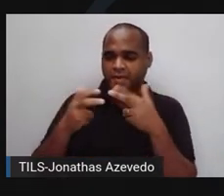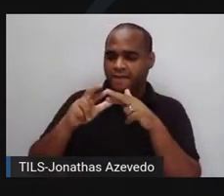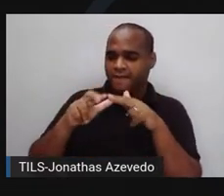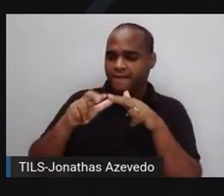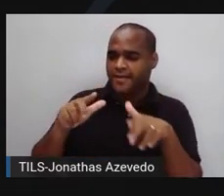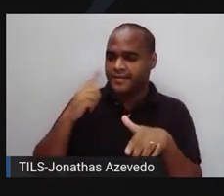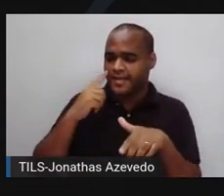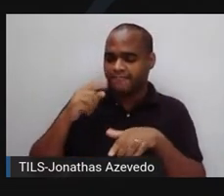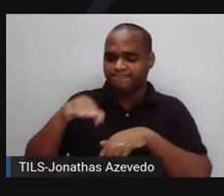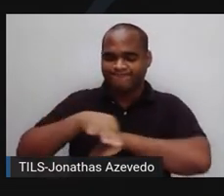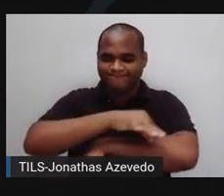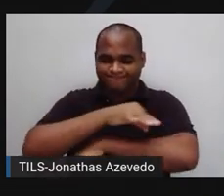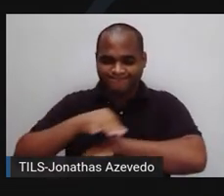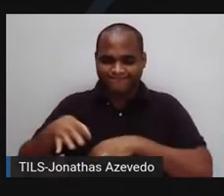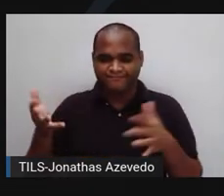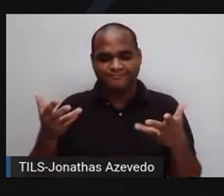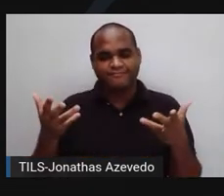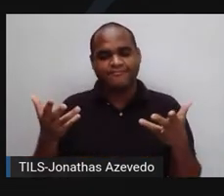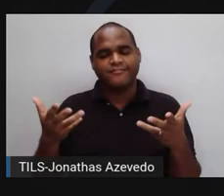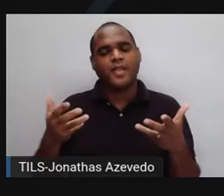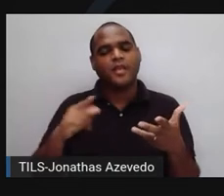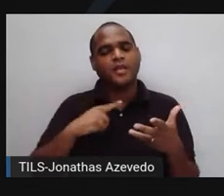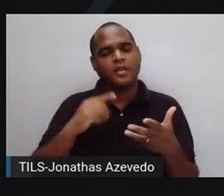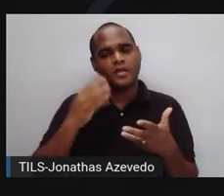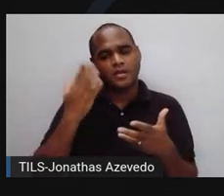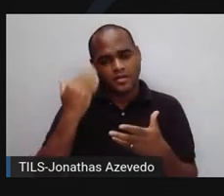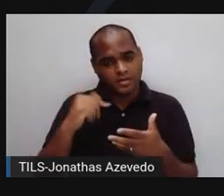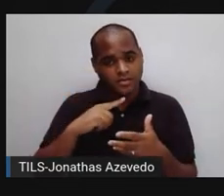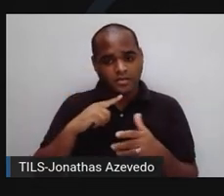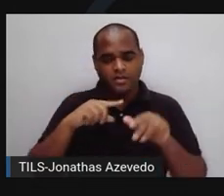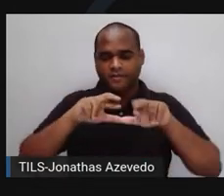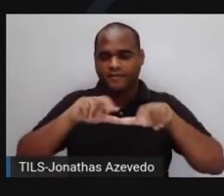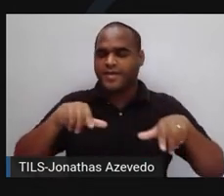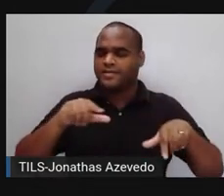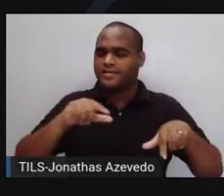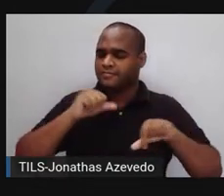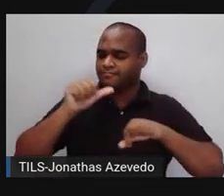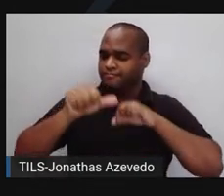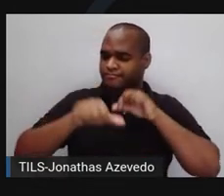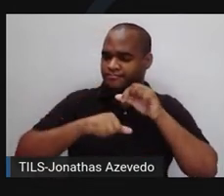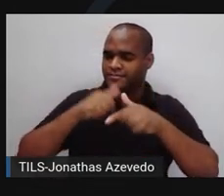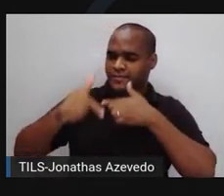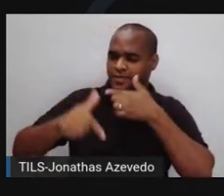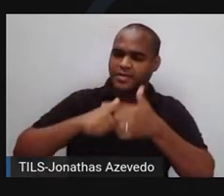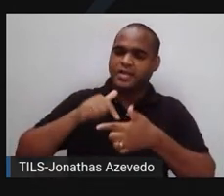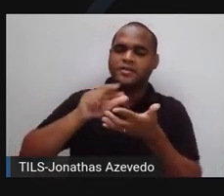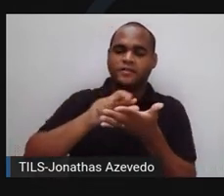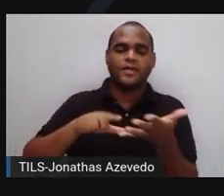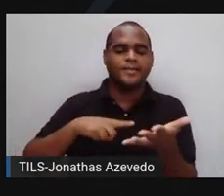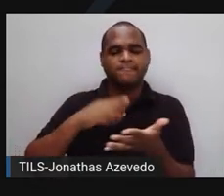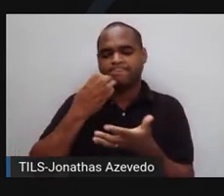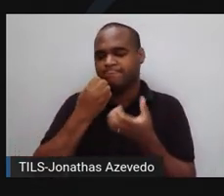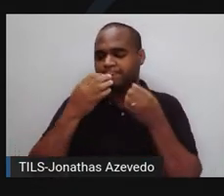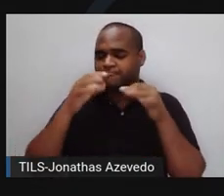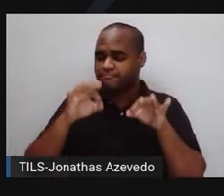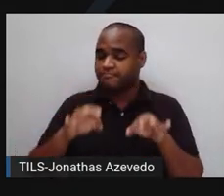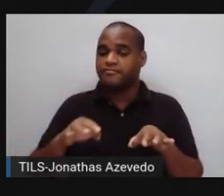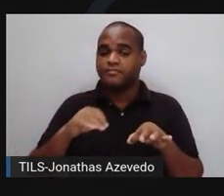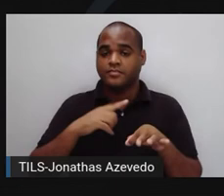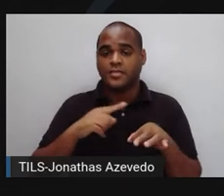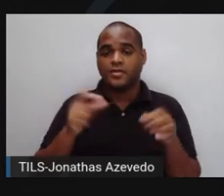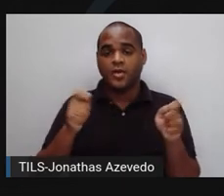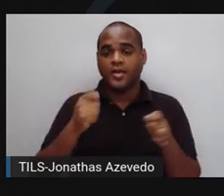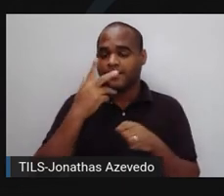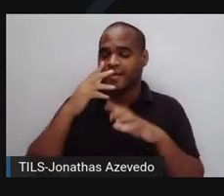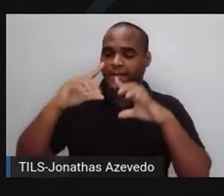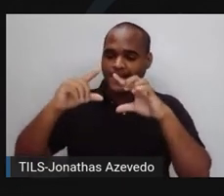de Engenharia E é claro que esse fluxo de serviços Depende de ecossistemas bem conservados o que